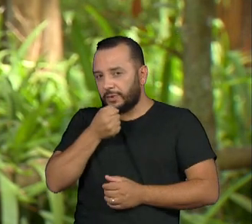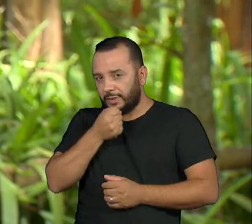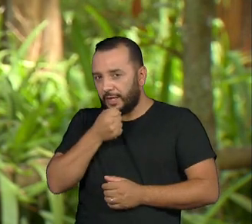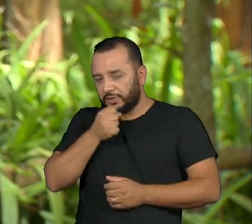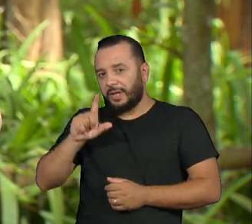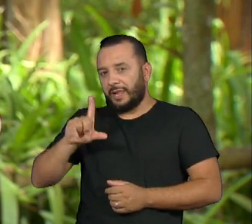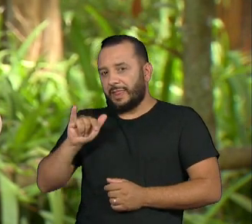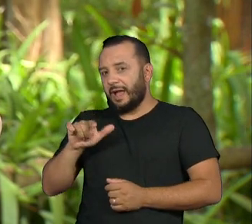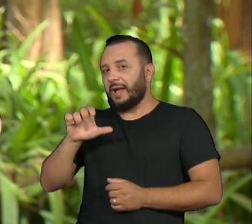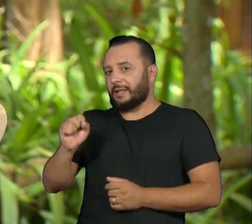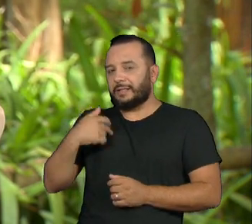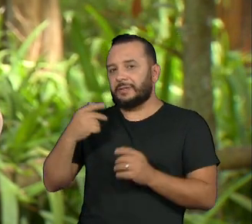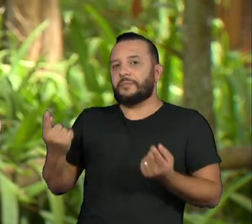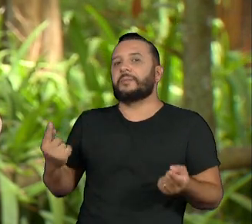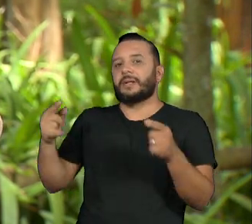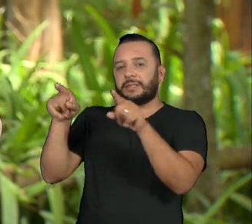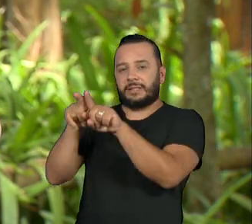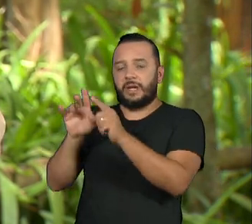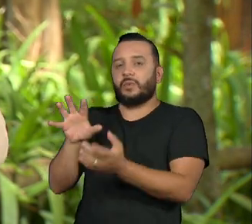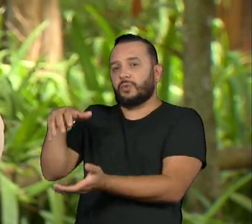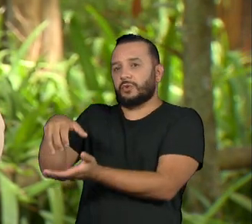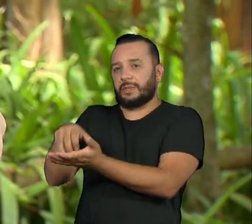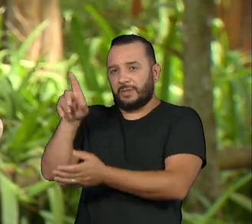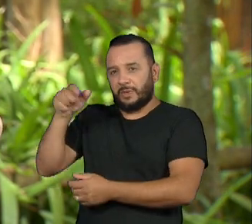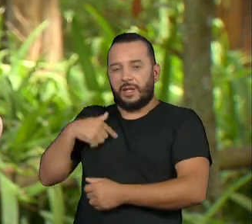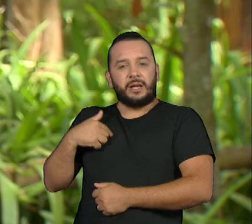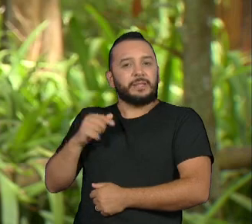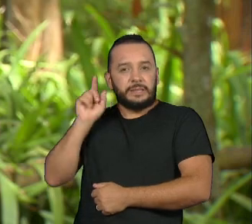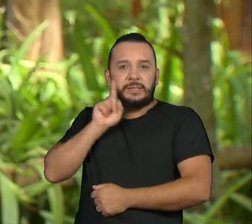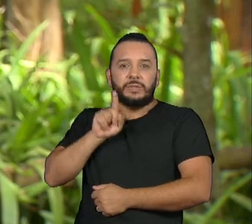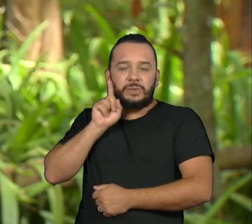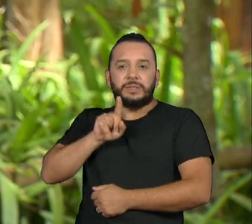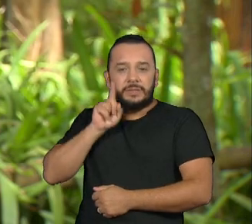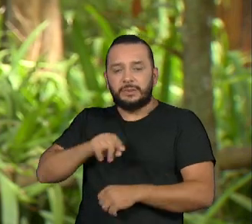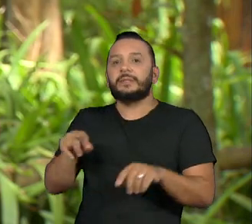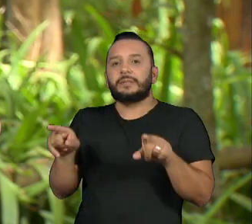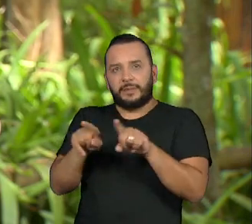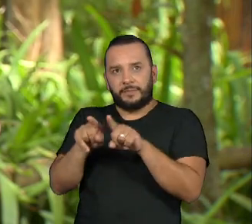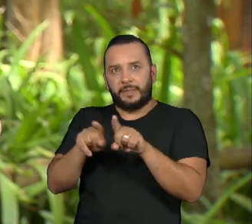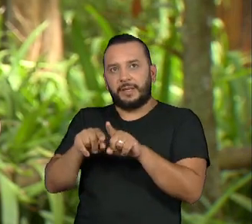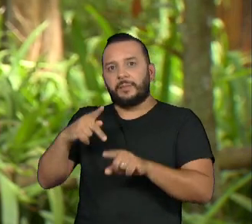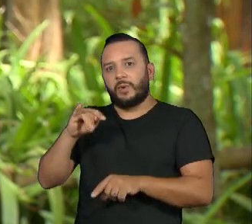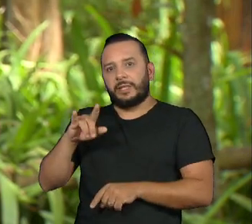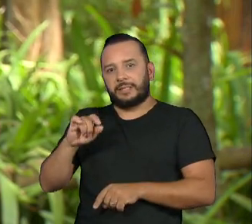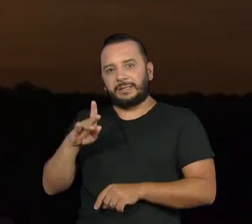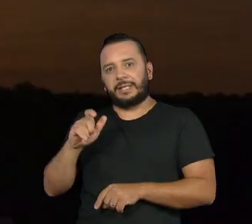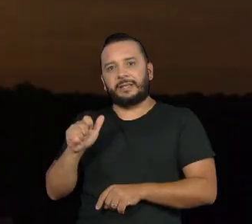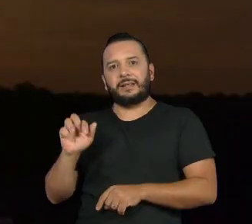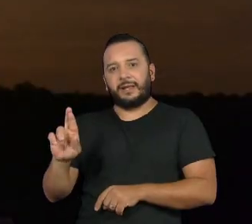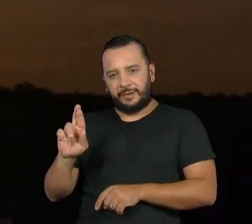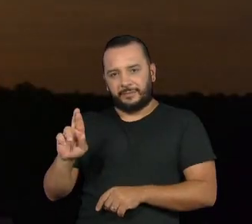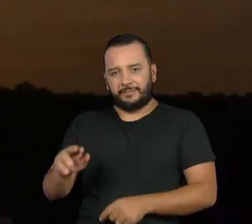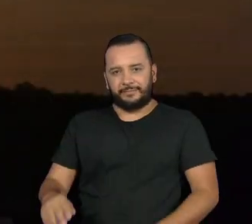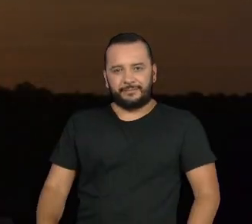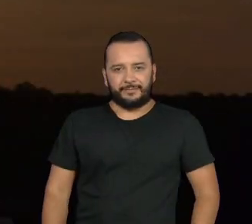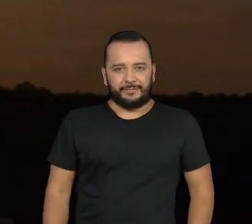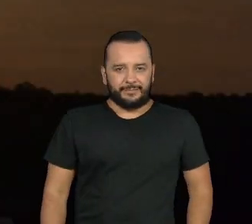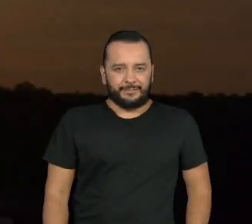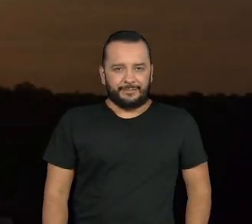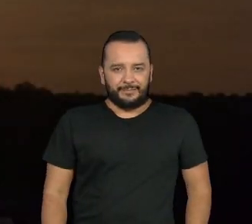parceria com o Amazon Rainforest Journalism Fund e o Pulitzer Center.